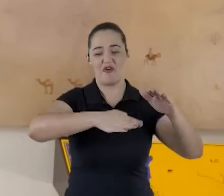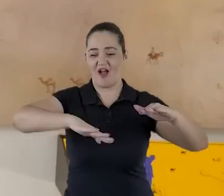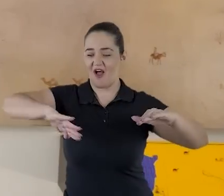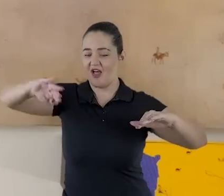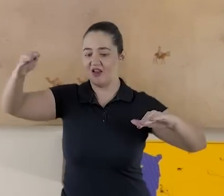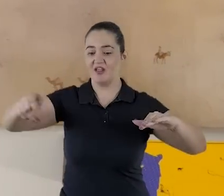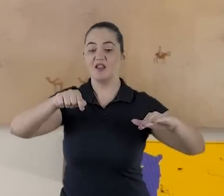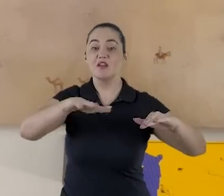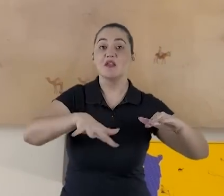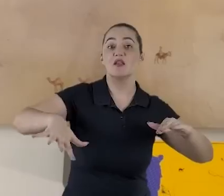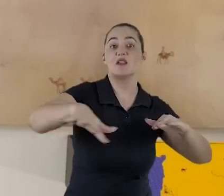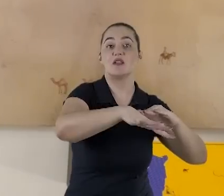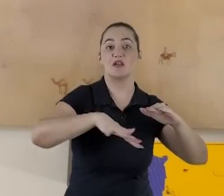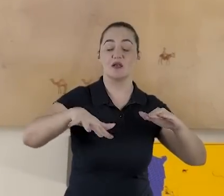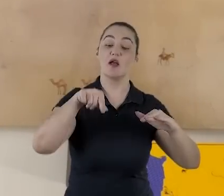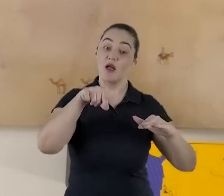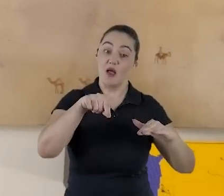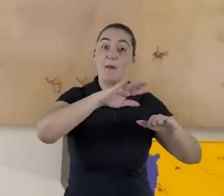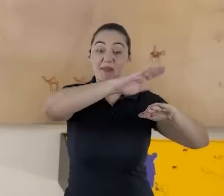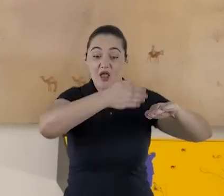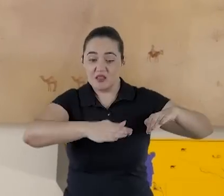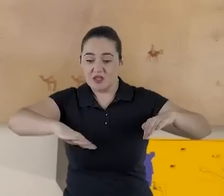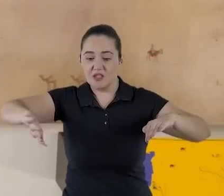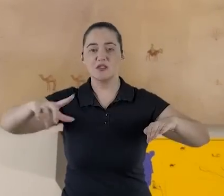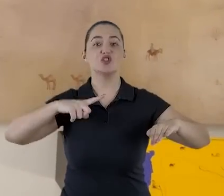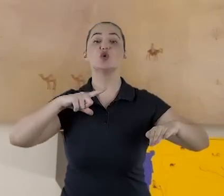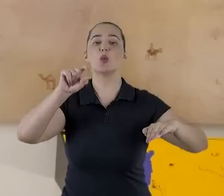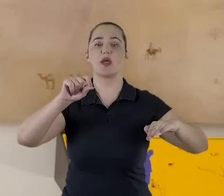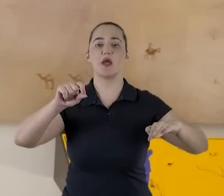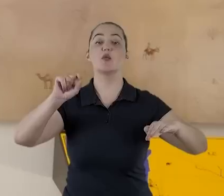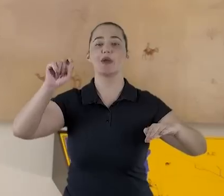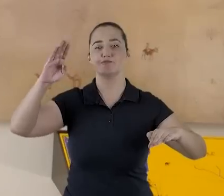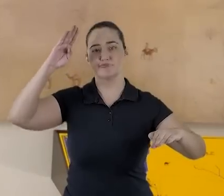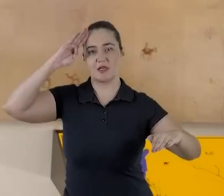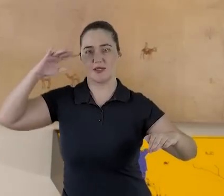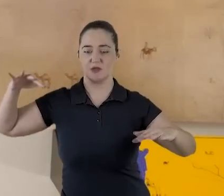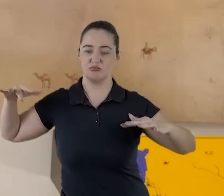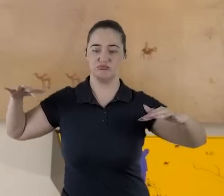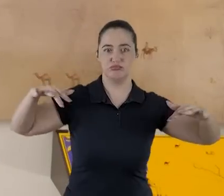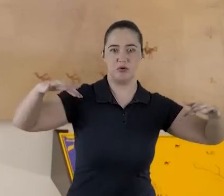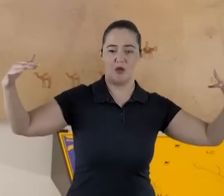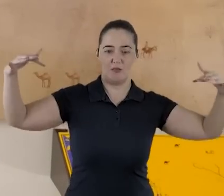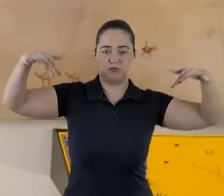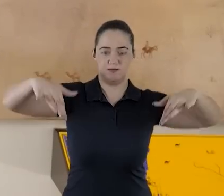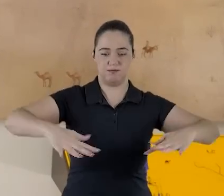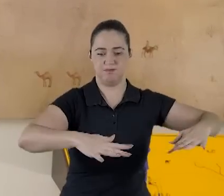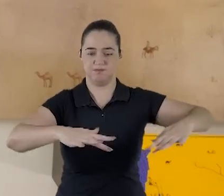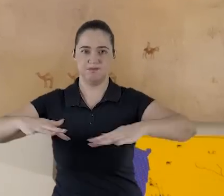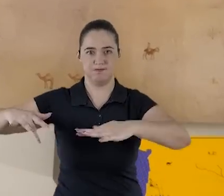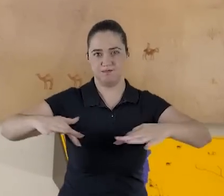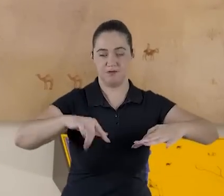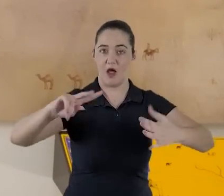grande planície que favorecia inclusive o encontro de exércitos oponentes, de modo que muitas batalhas